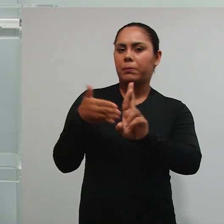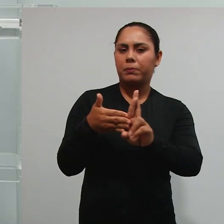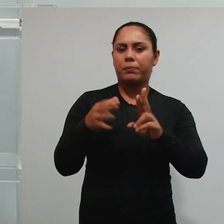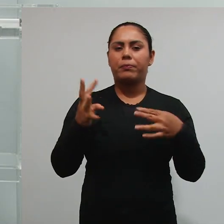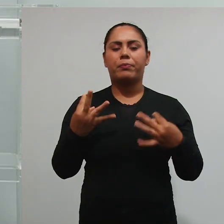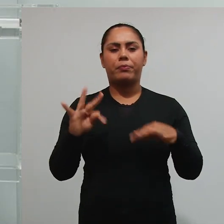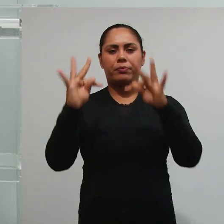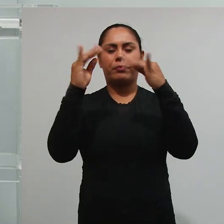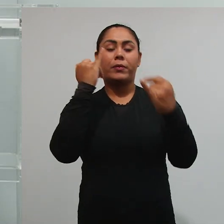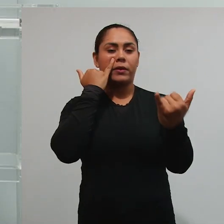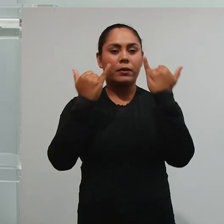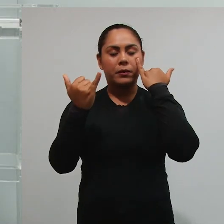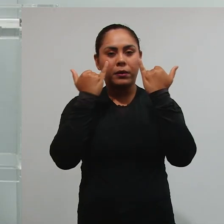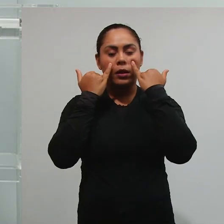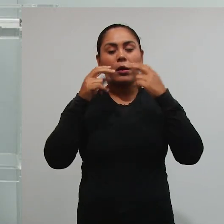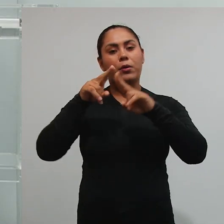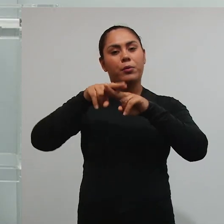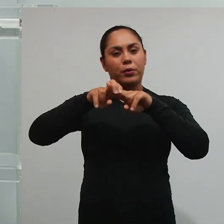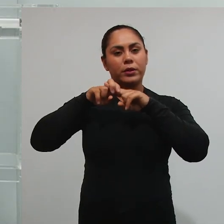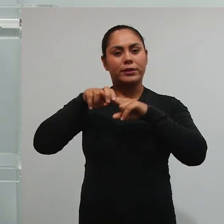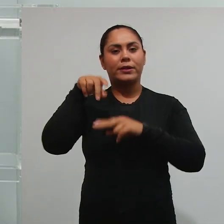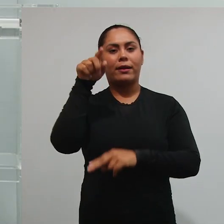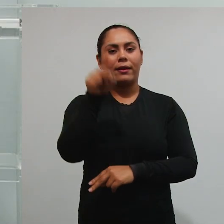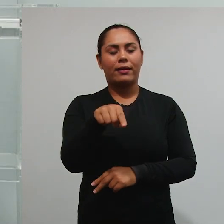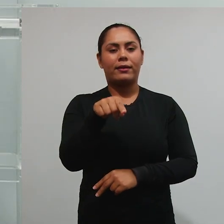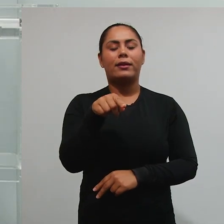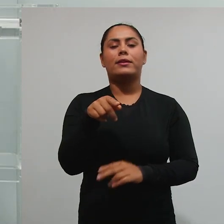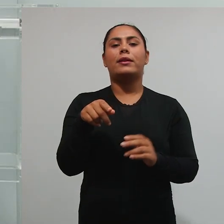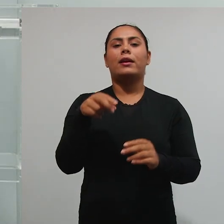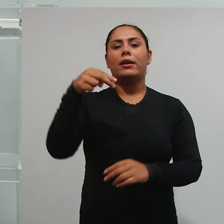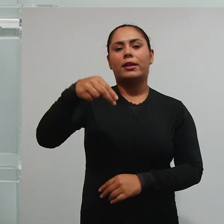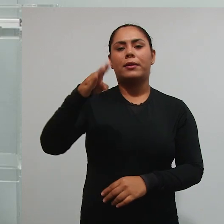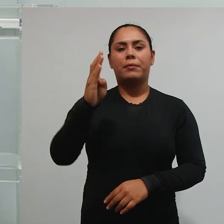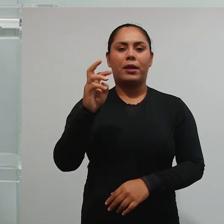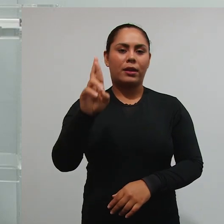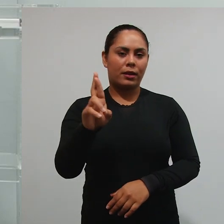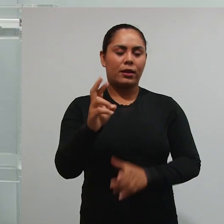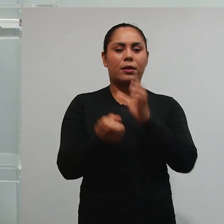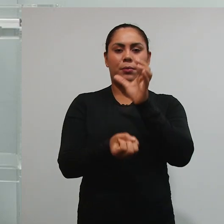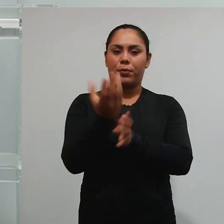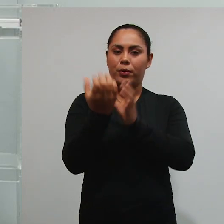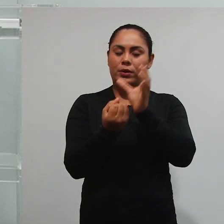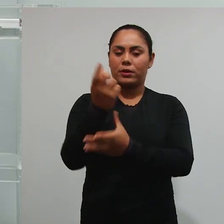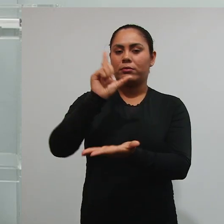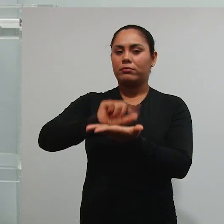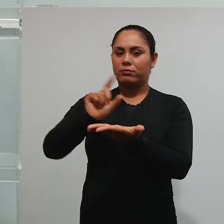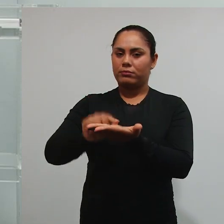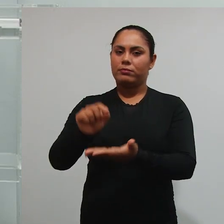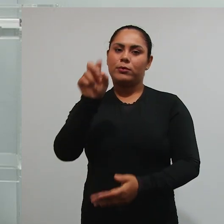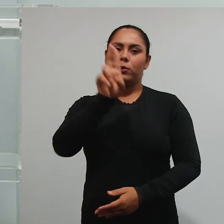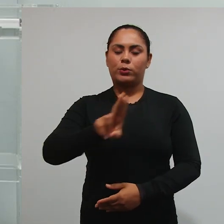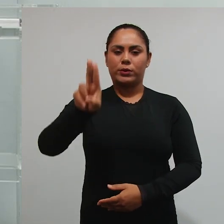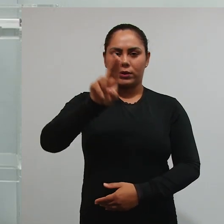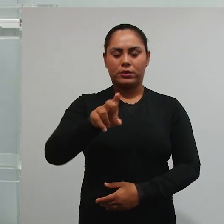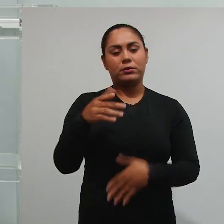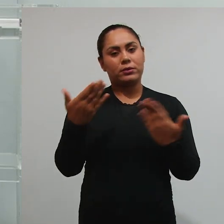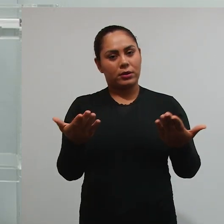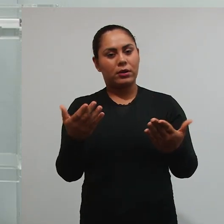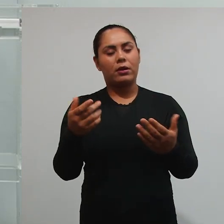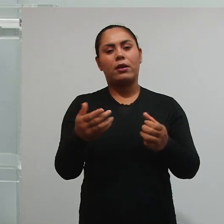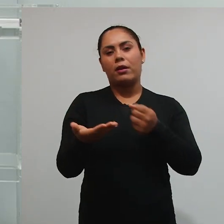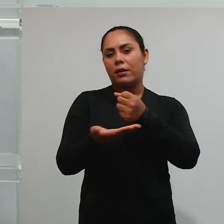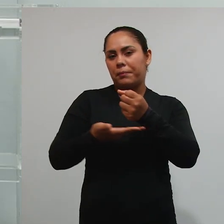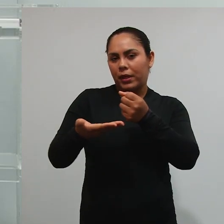da comunicação e da informação, e por isso a NBR relacionada à produção de artigo tem sido muito utilizada. Então, são